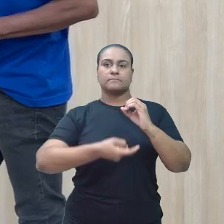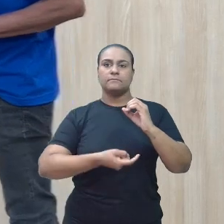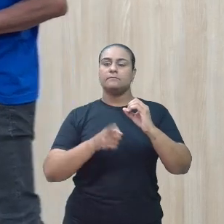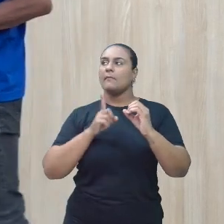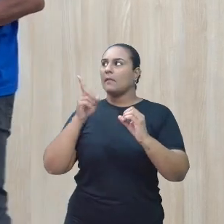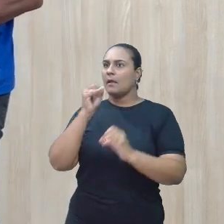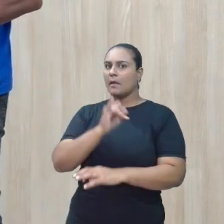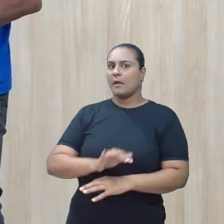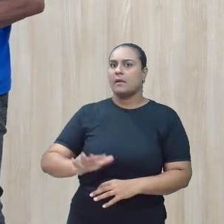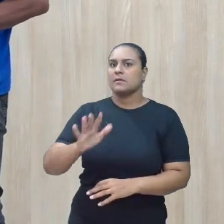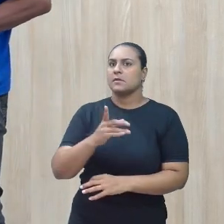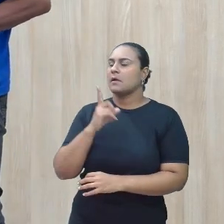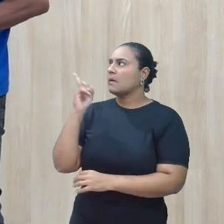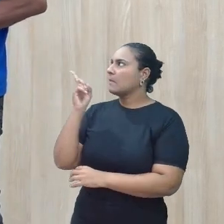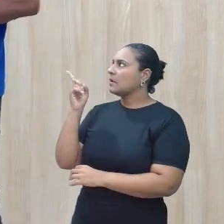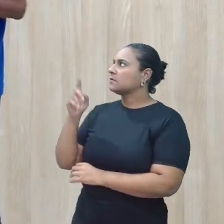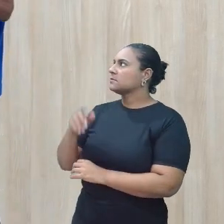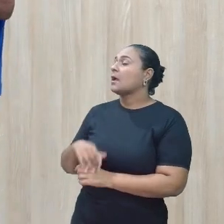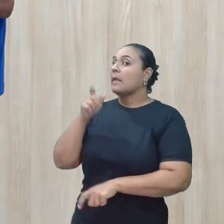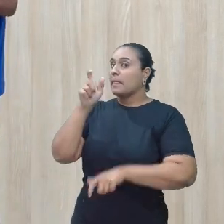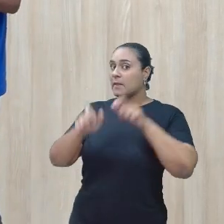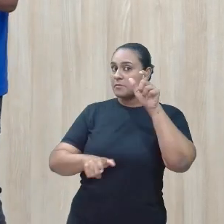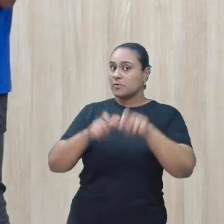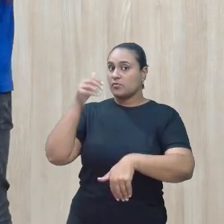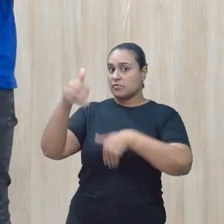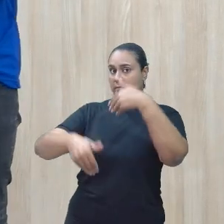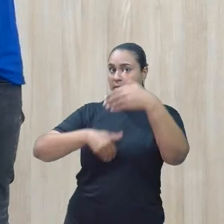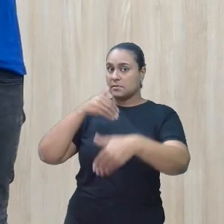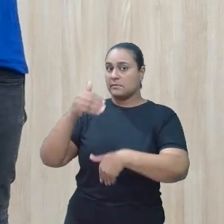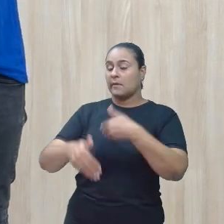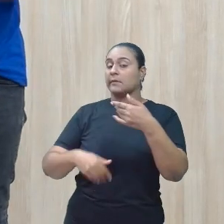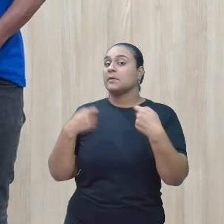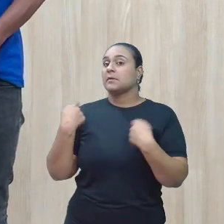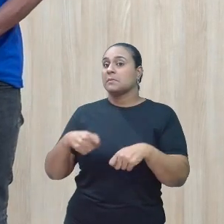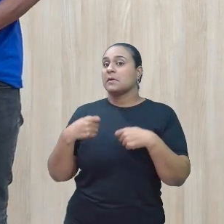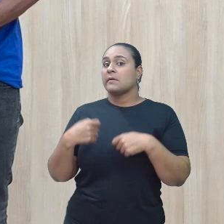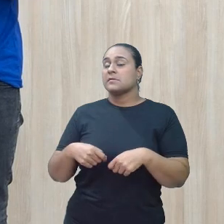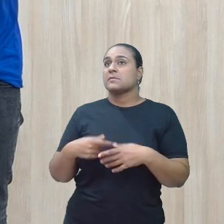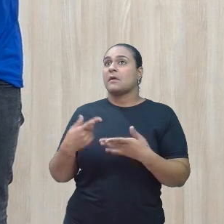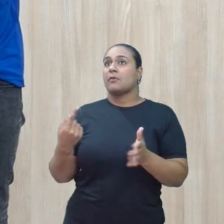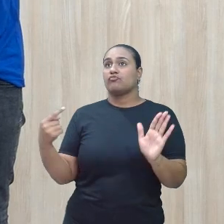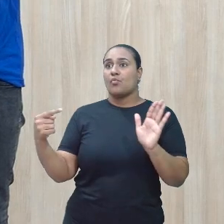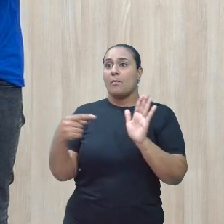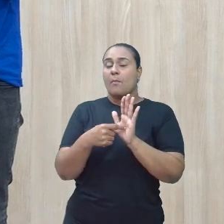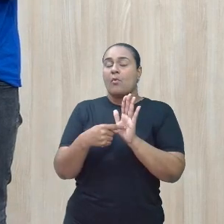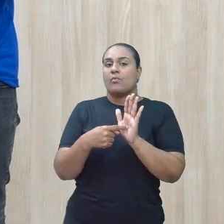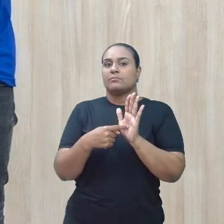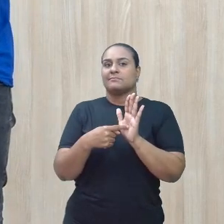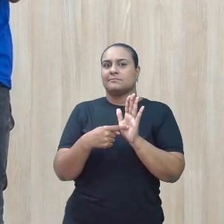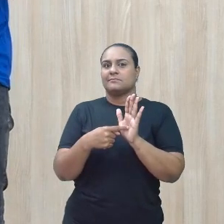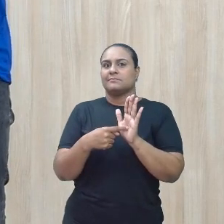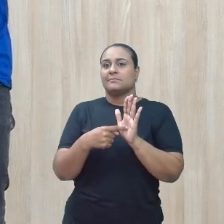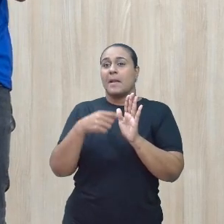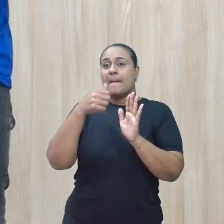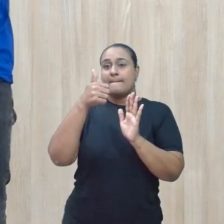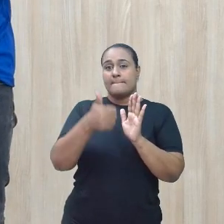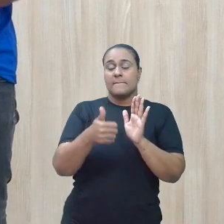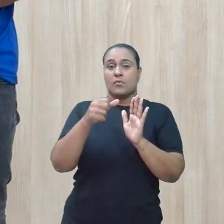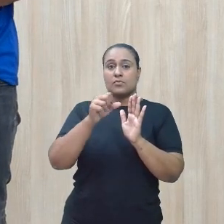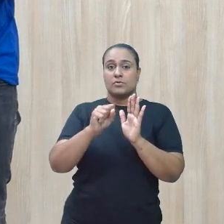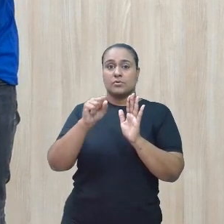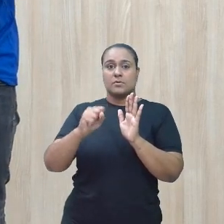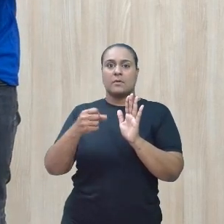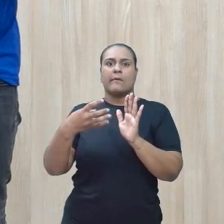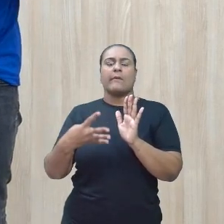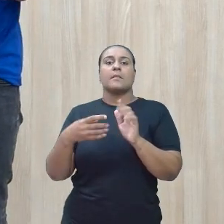essa é a fotografia dos conferentes, eles decidiram lá e precisava colocar um ponto. 1824, gente, a gente tem que resolver essa